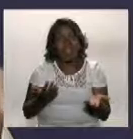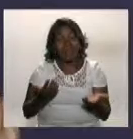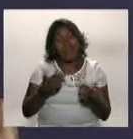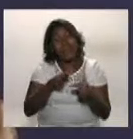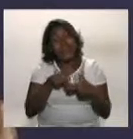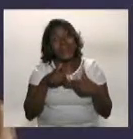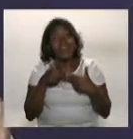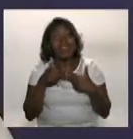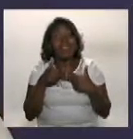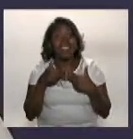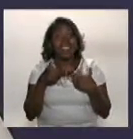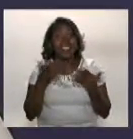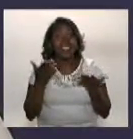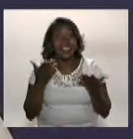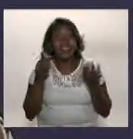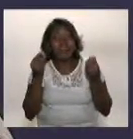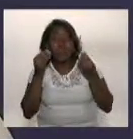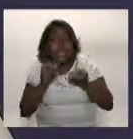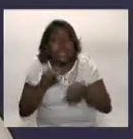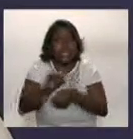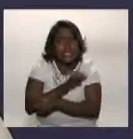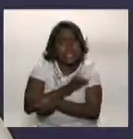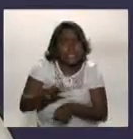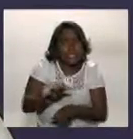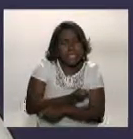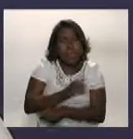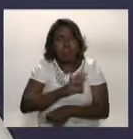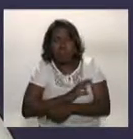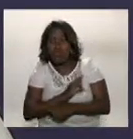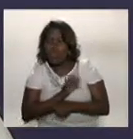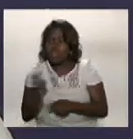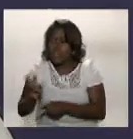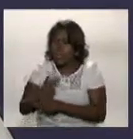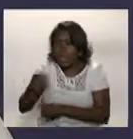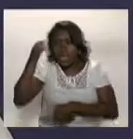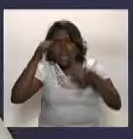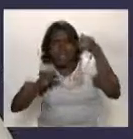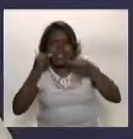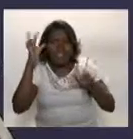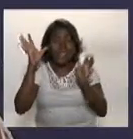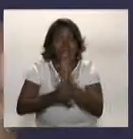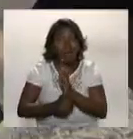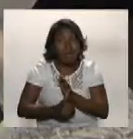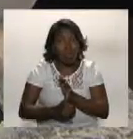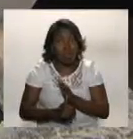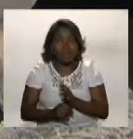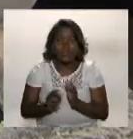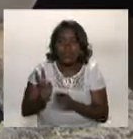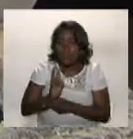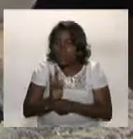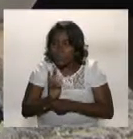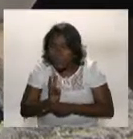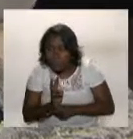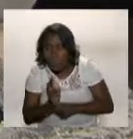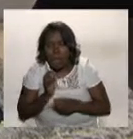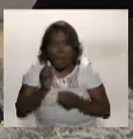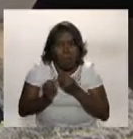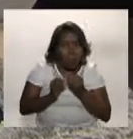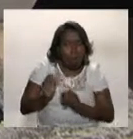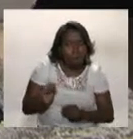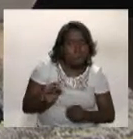registro específico. Então entrava naquela questão de roubos outros e aí era difícil saber o número